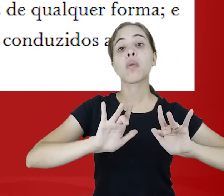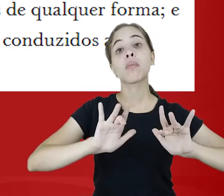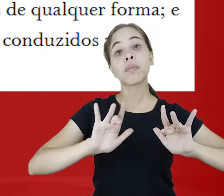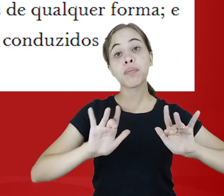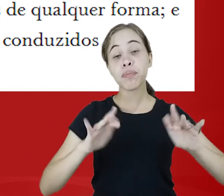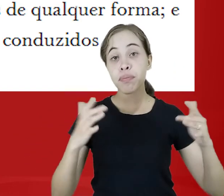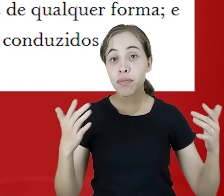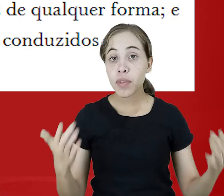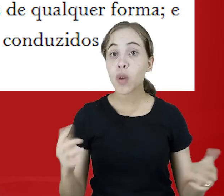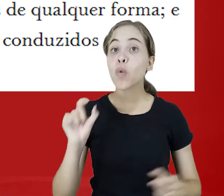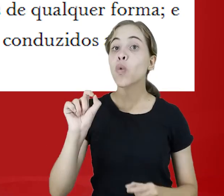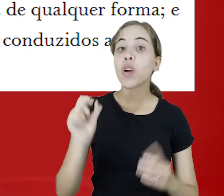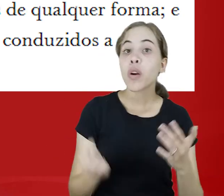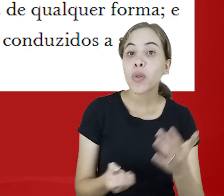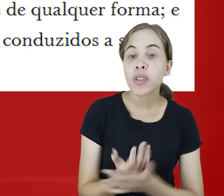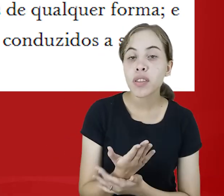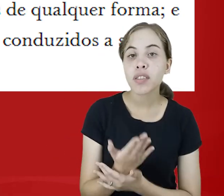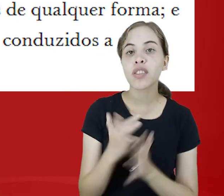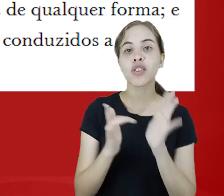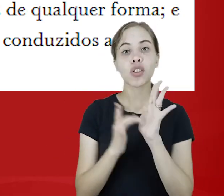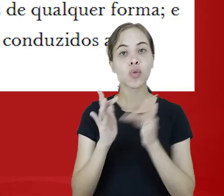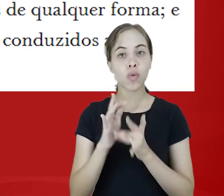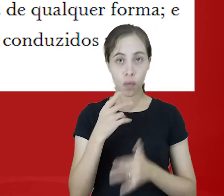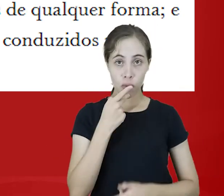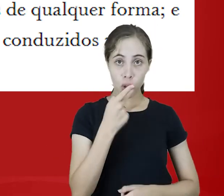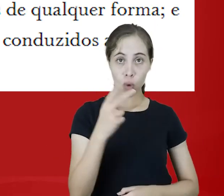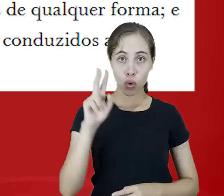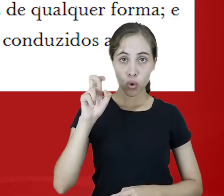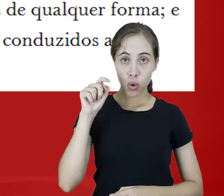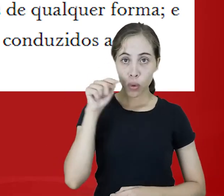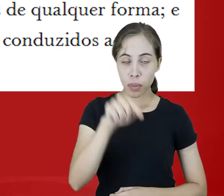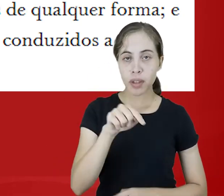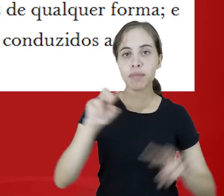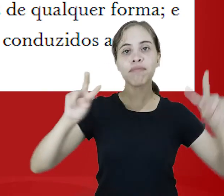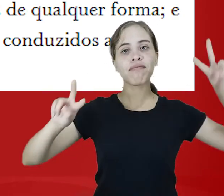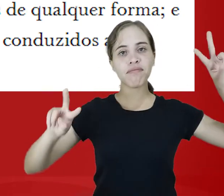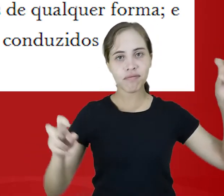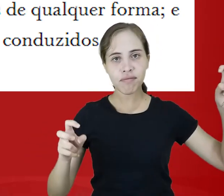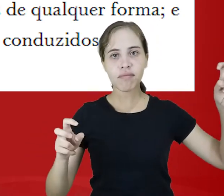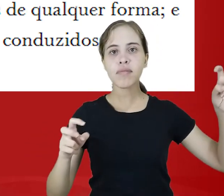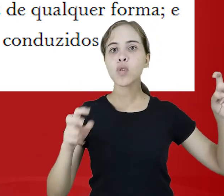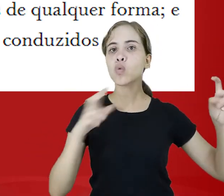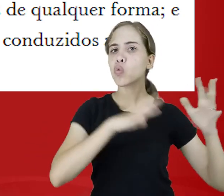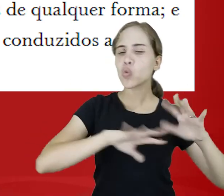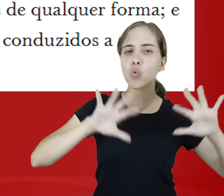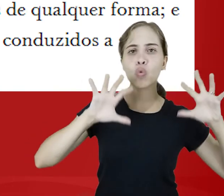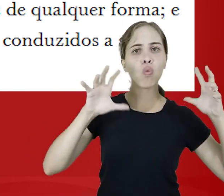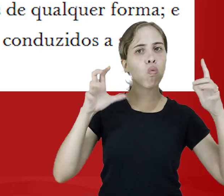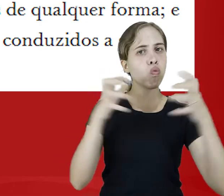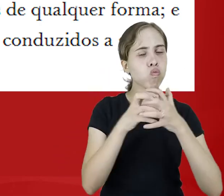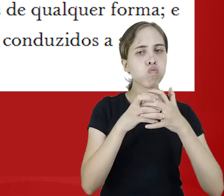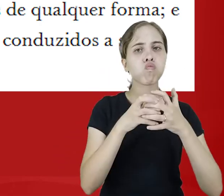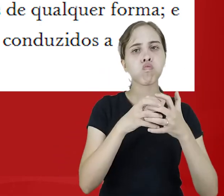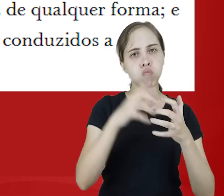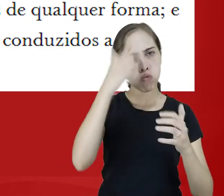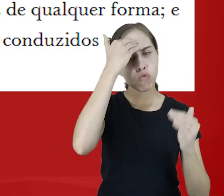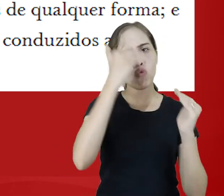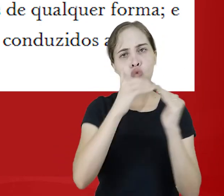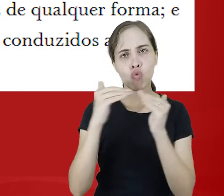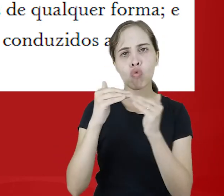que depois de ele haver falado assim, toda a multidão, de comum acordo,